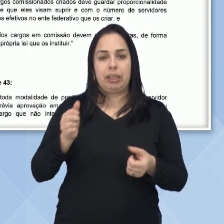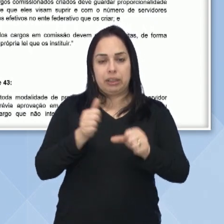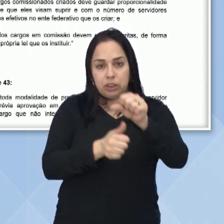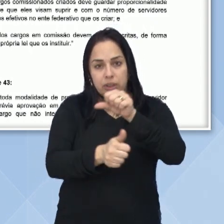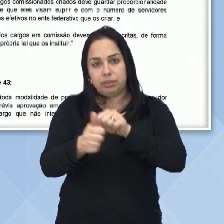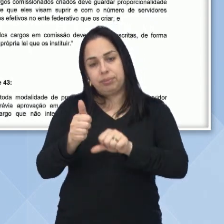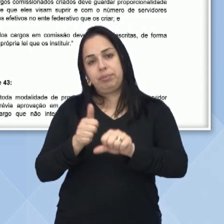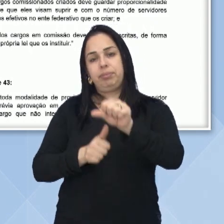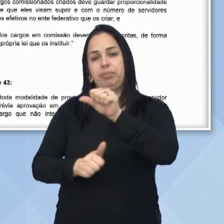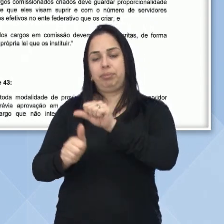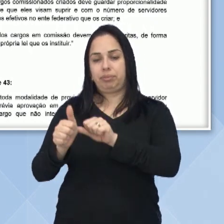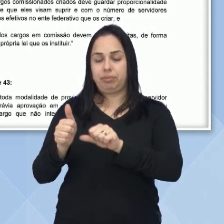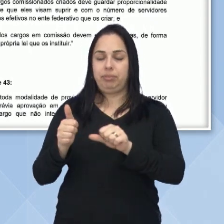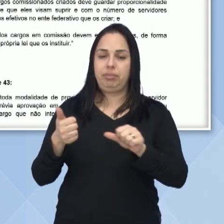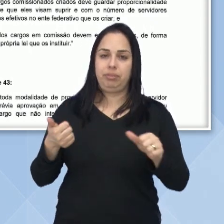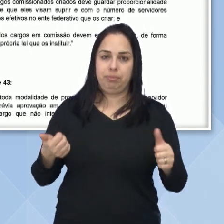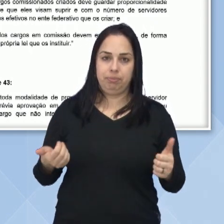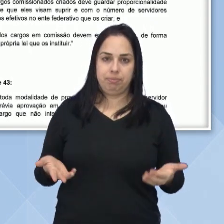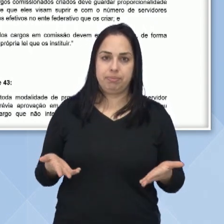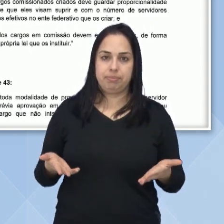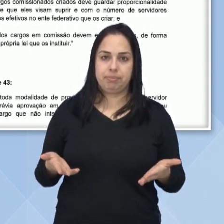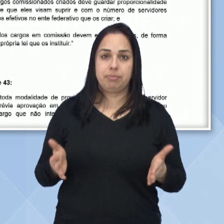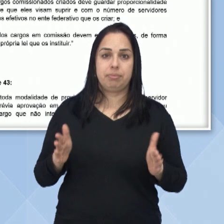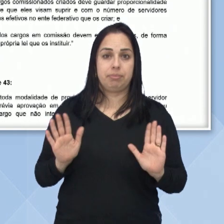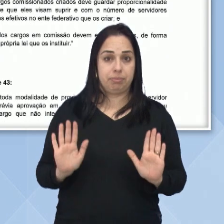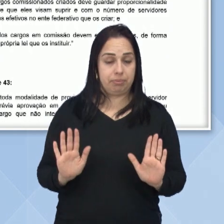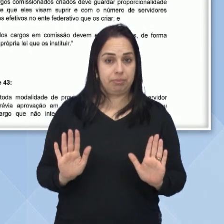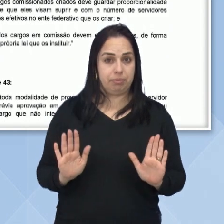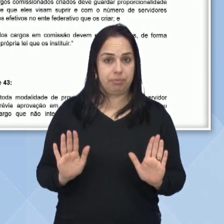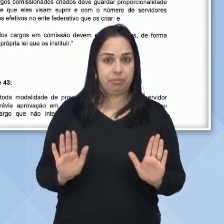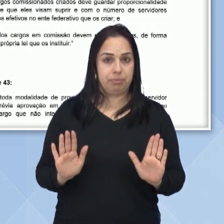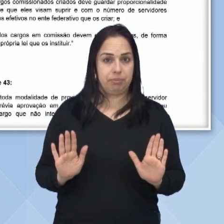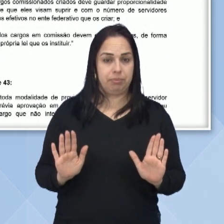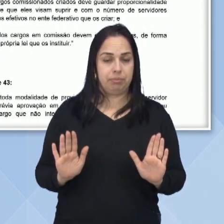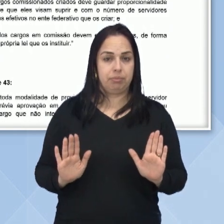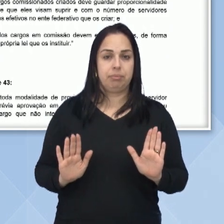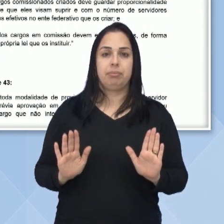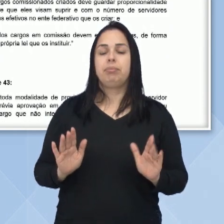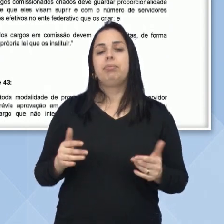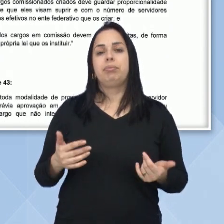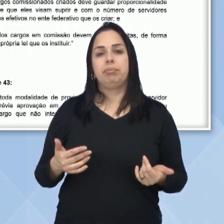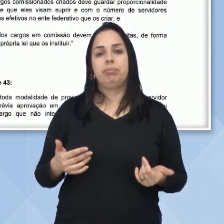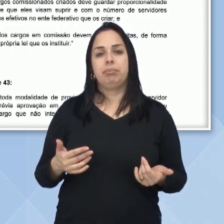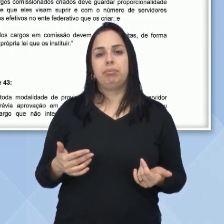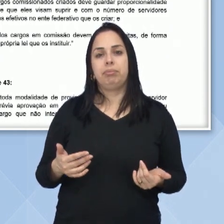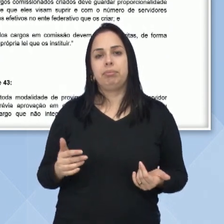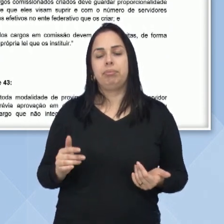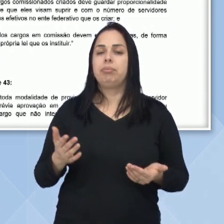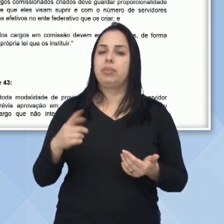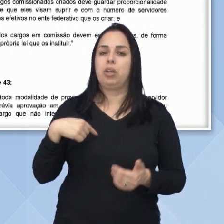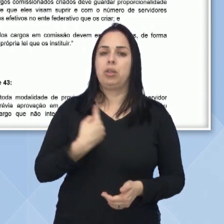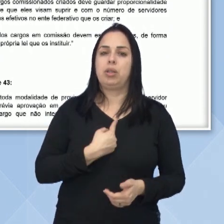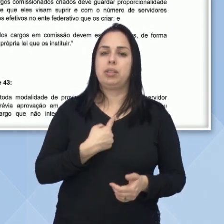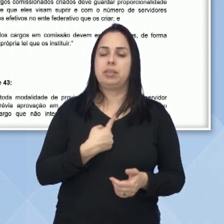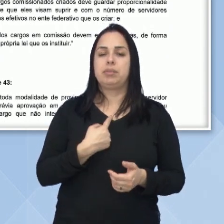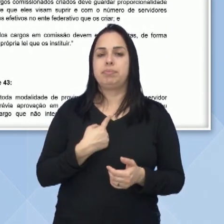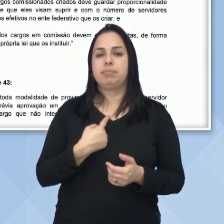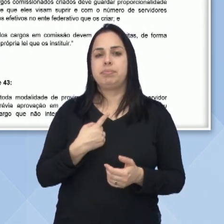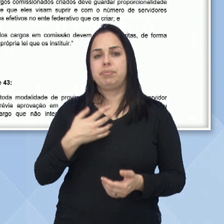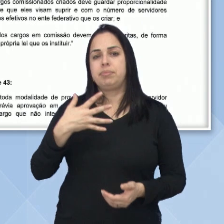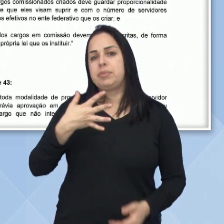reestruturação. Por prudência e razoabilidade, defendemos